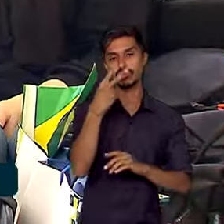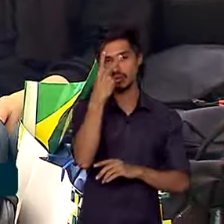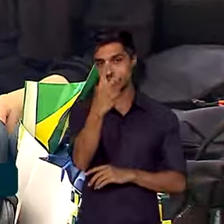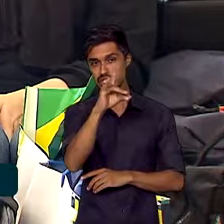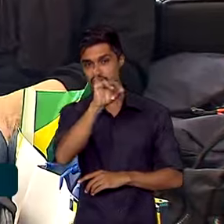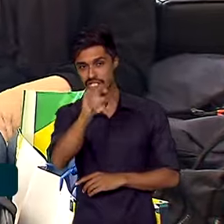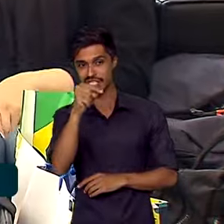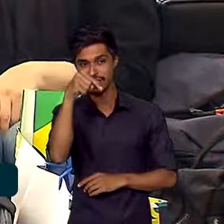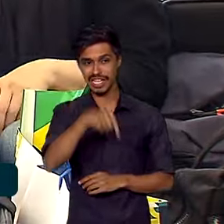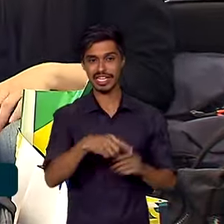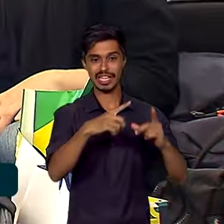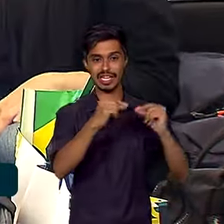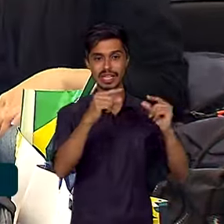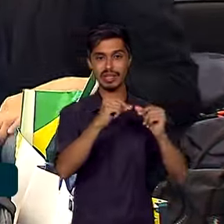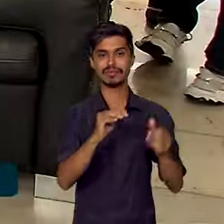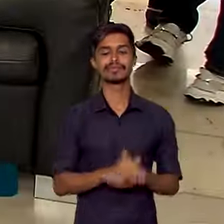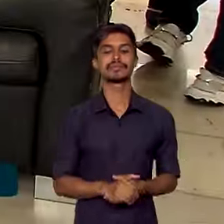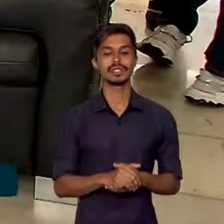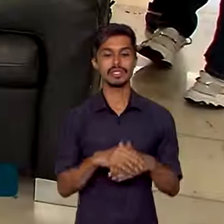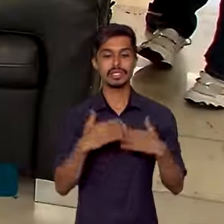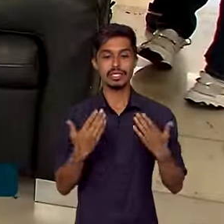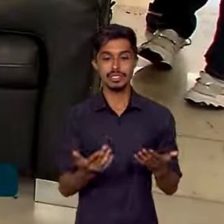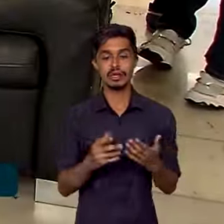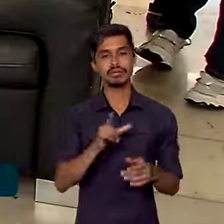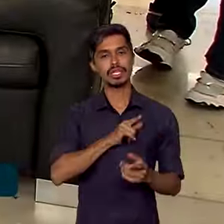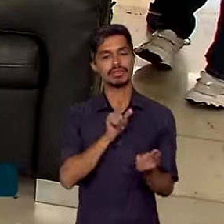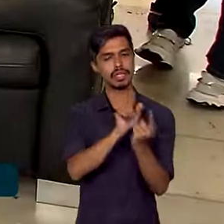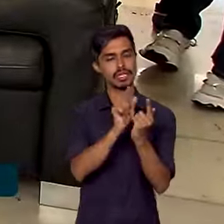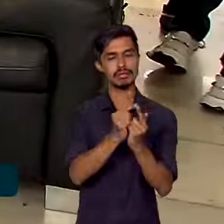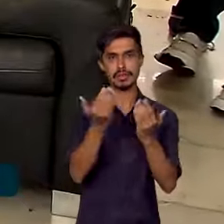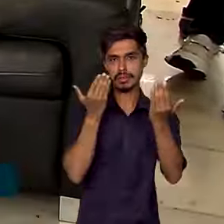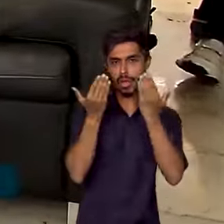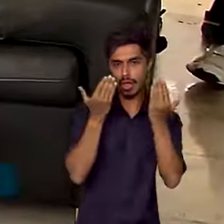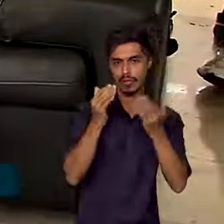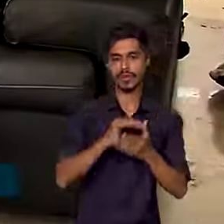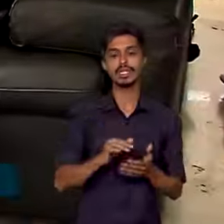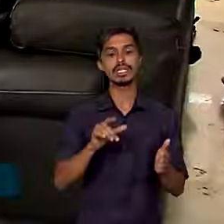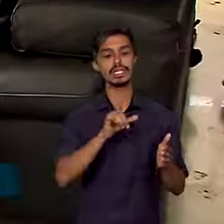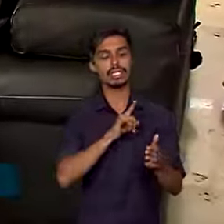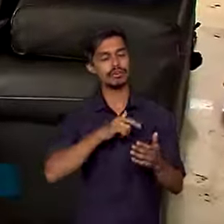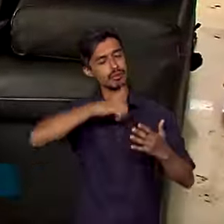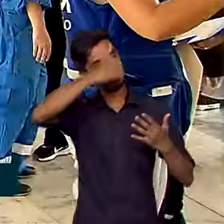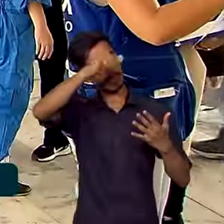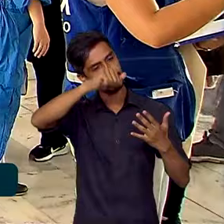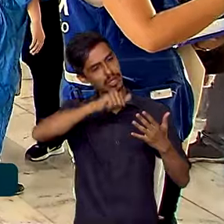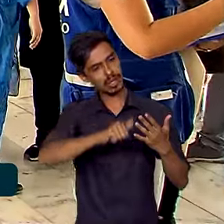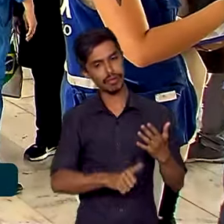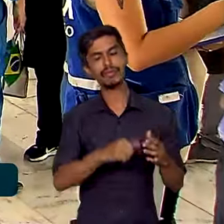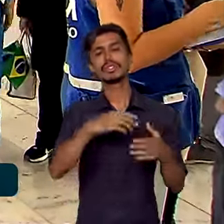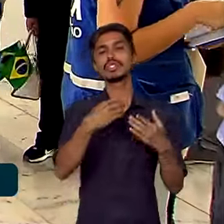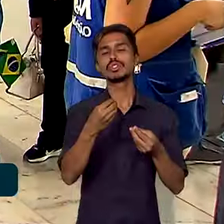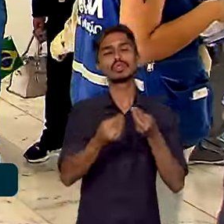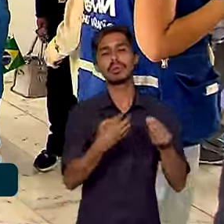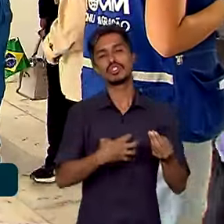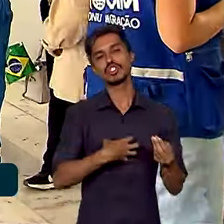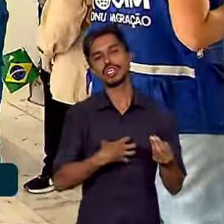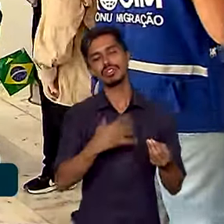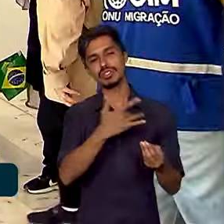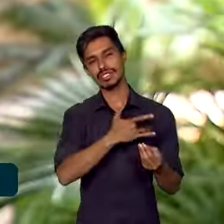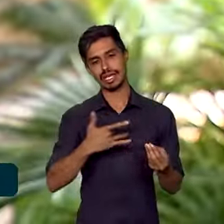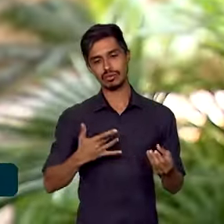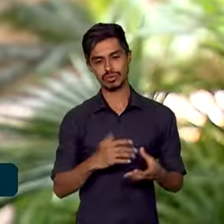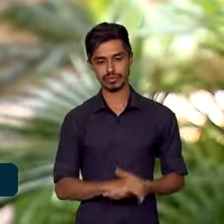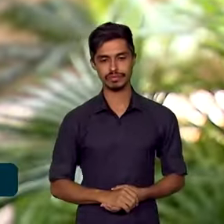de Brasília, onde receberam atendimento psicológico e passaram por uma avaliação sobre as condições de